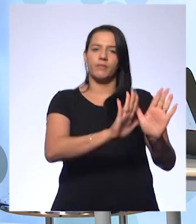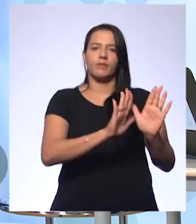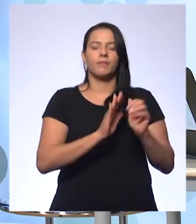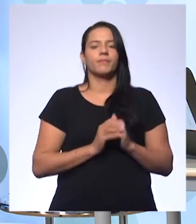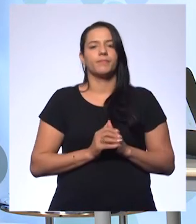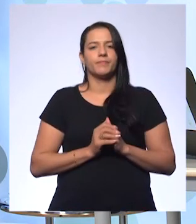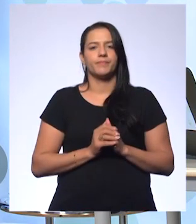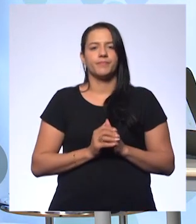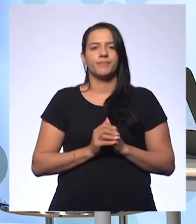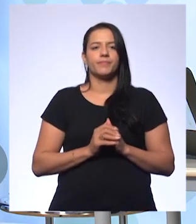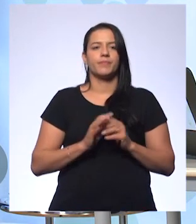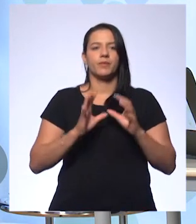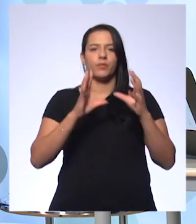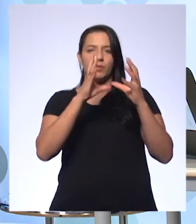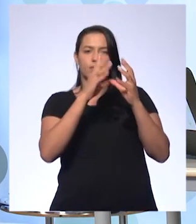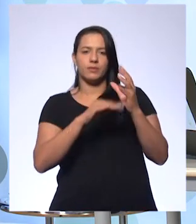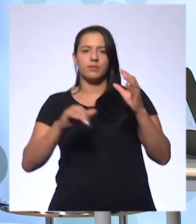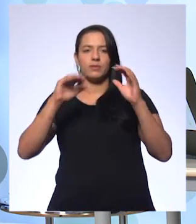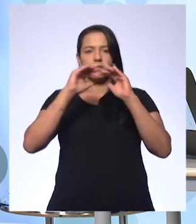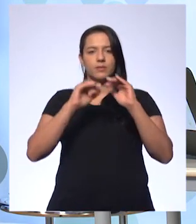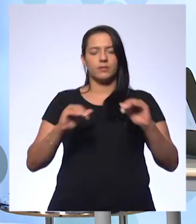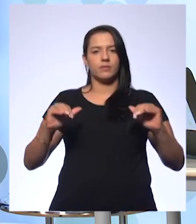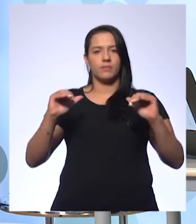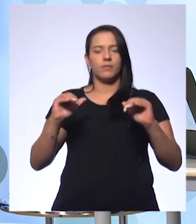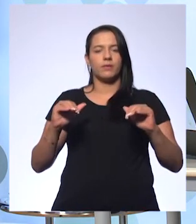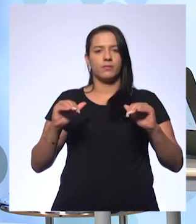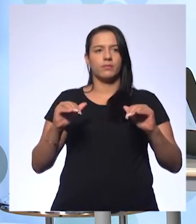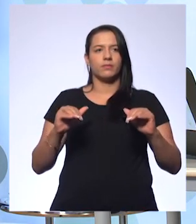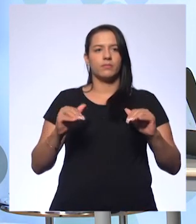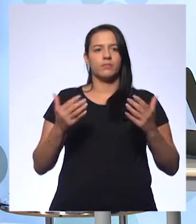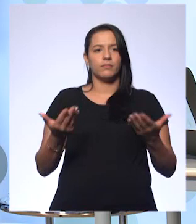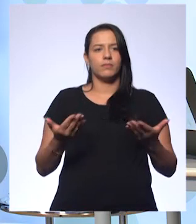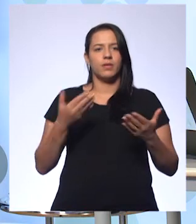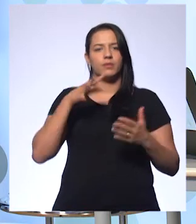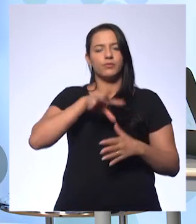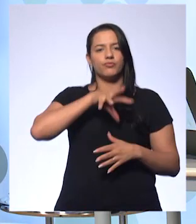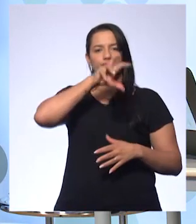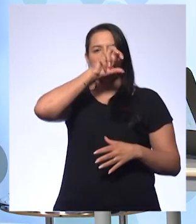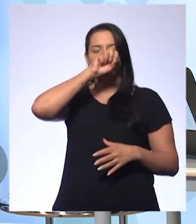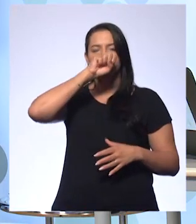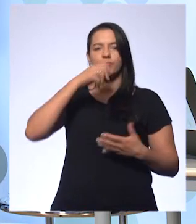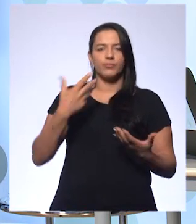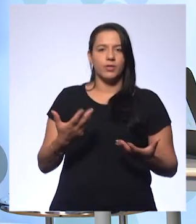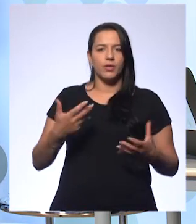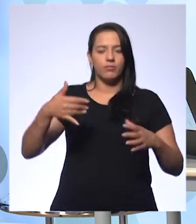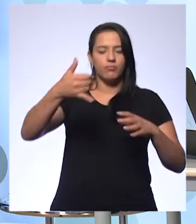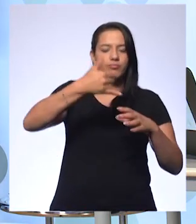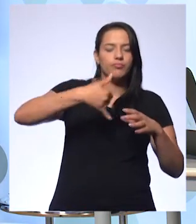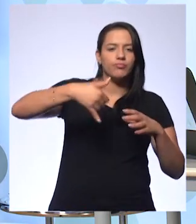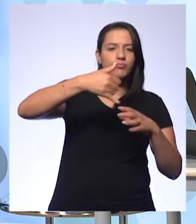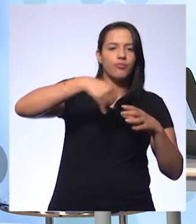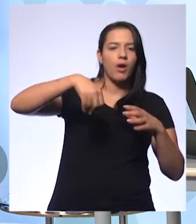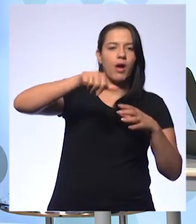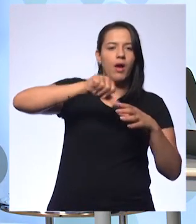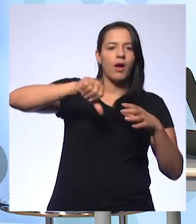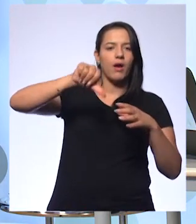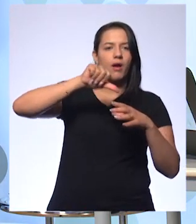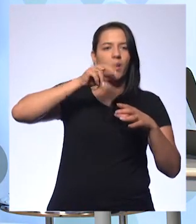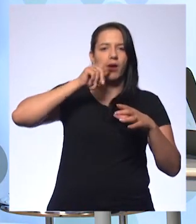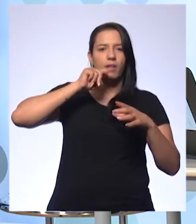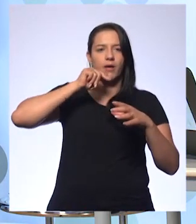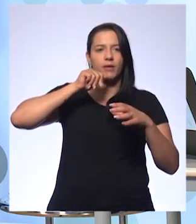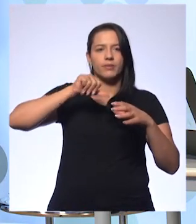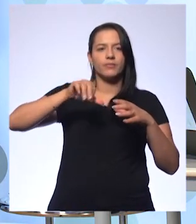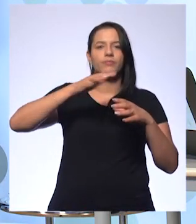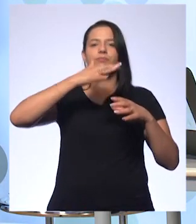Então, esse flavor, né, do café, esse aroma que você sente quando passa, né? O café está